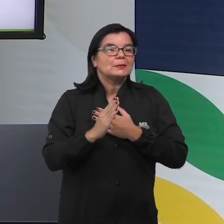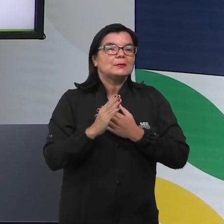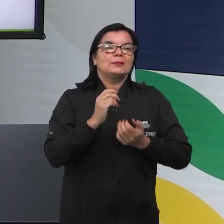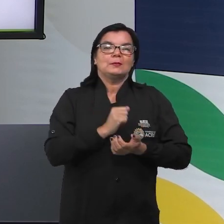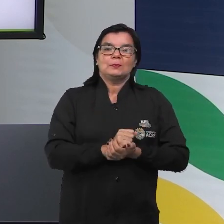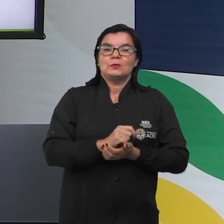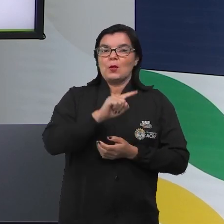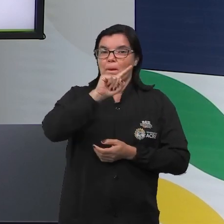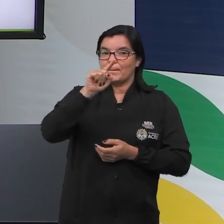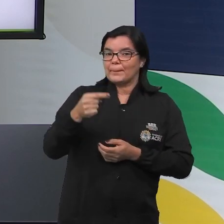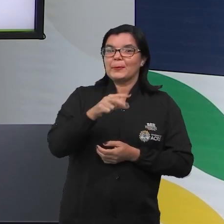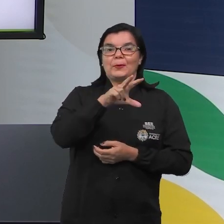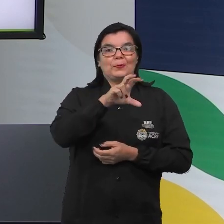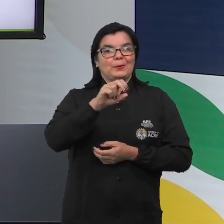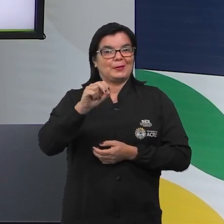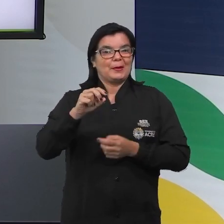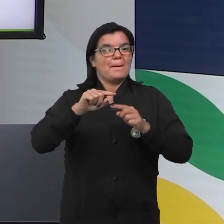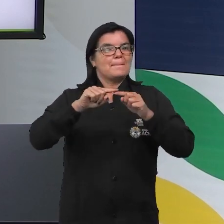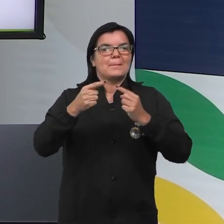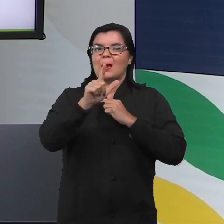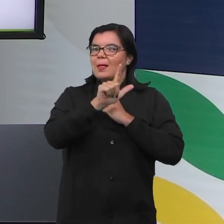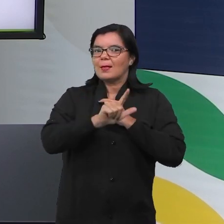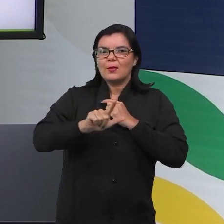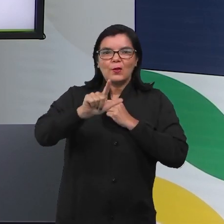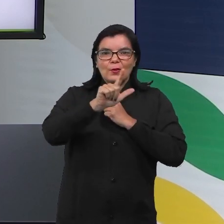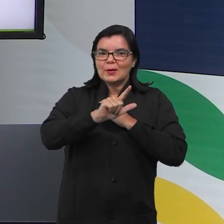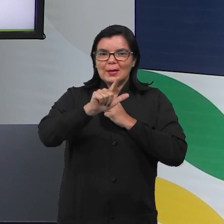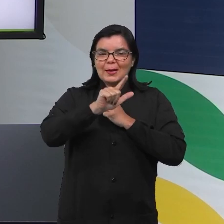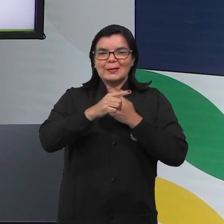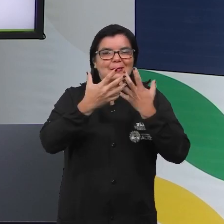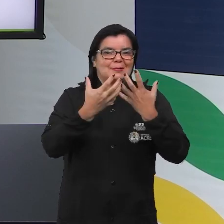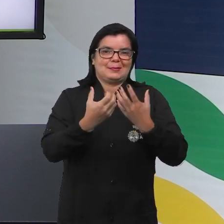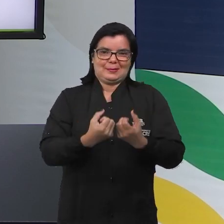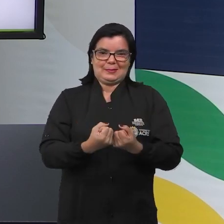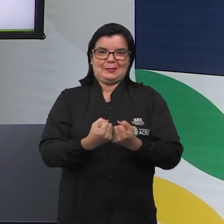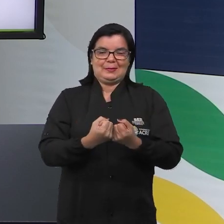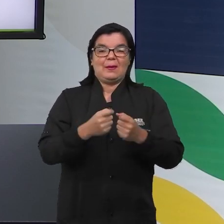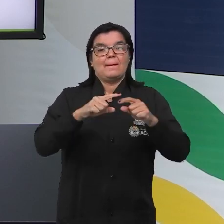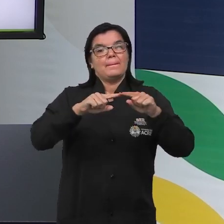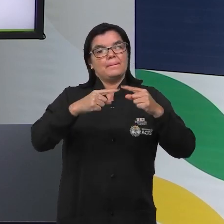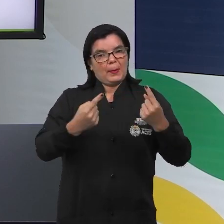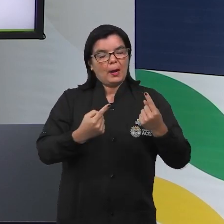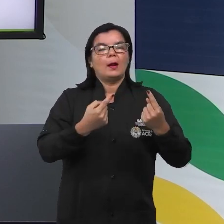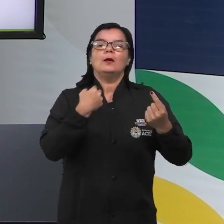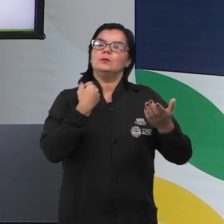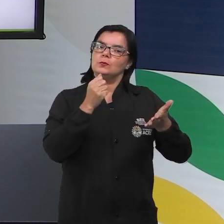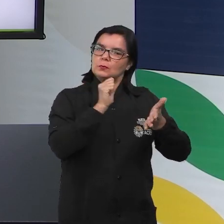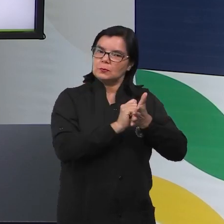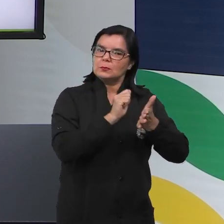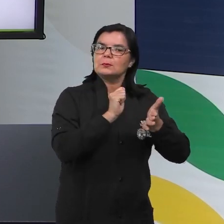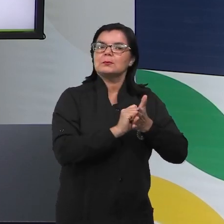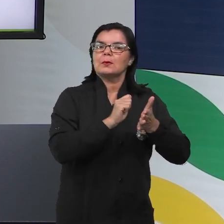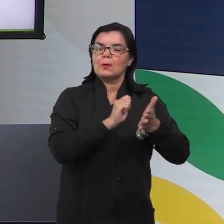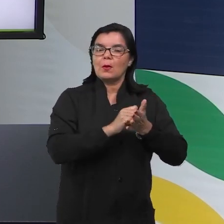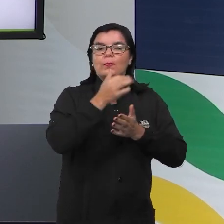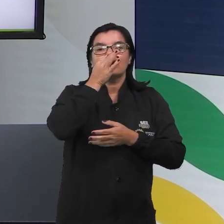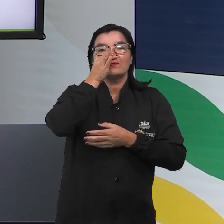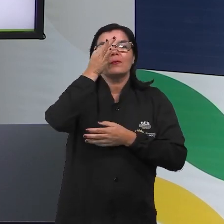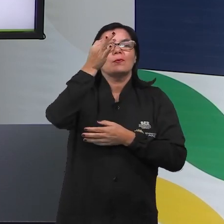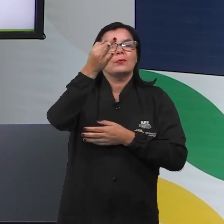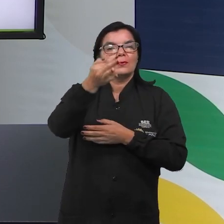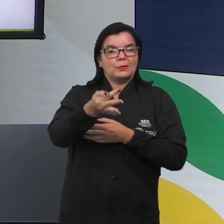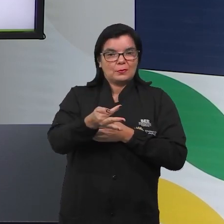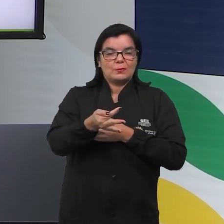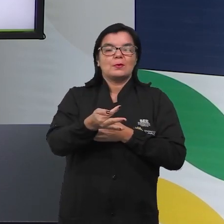aí em 1500, mas não é uma literatura consolidada, mas sim relatos ali que servirão futuramente